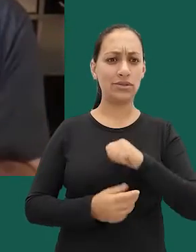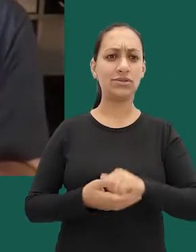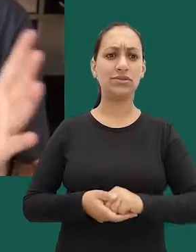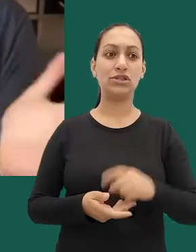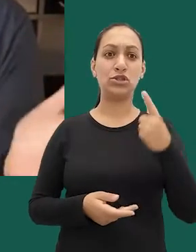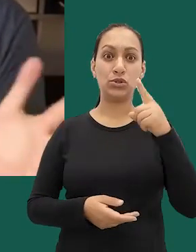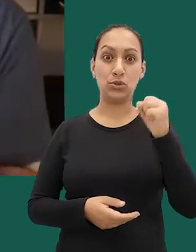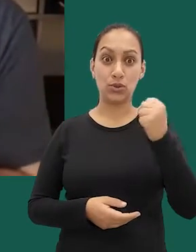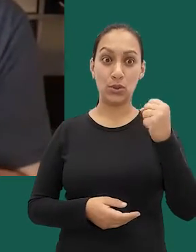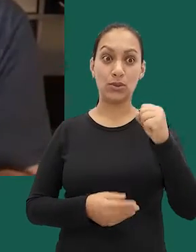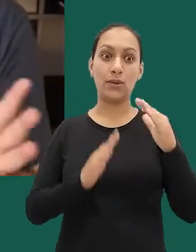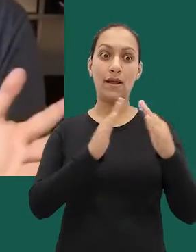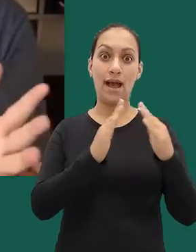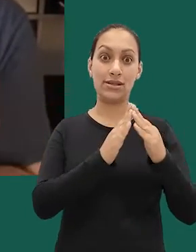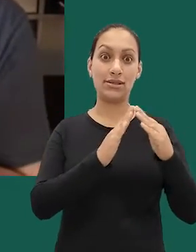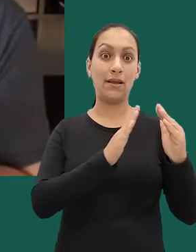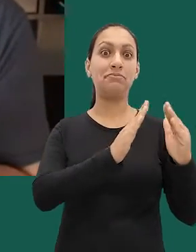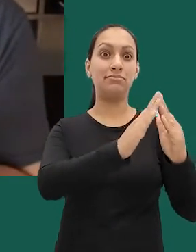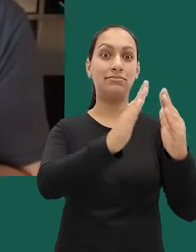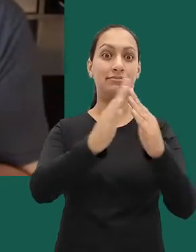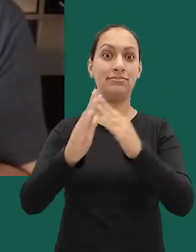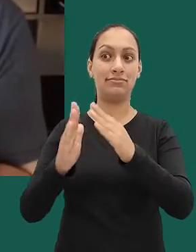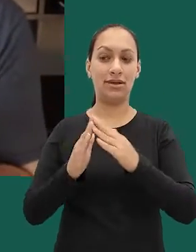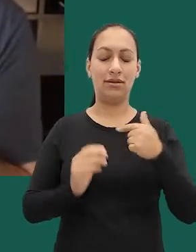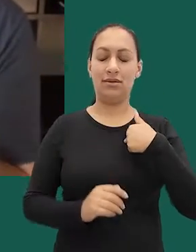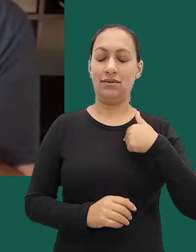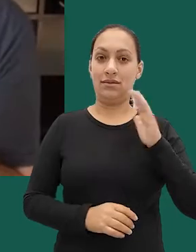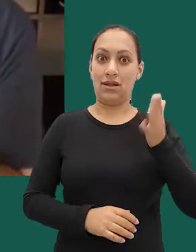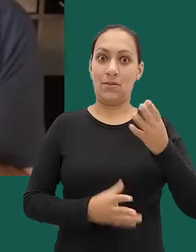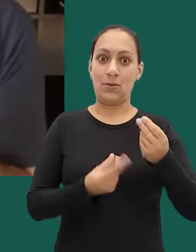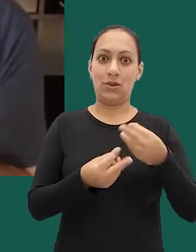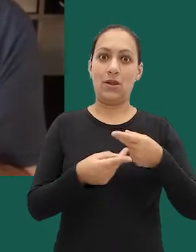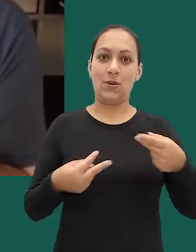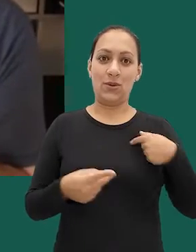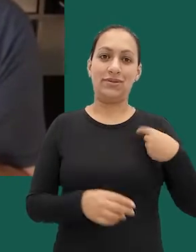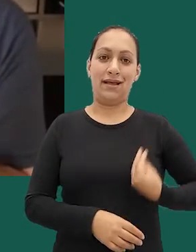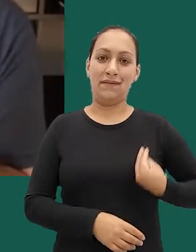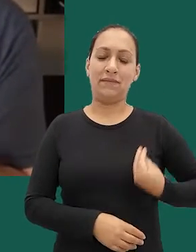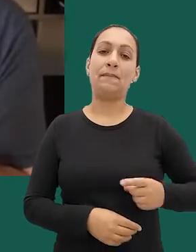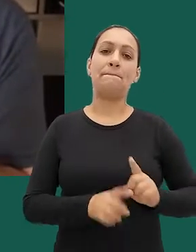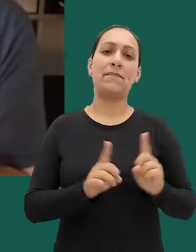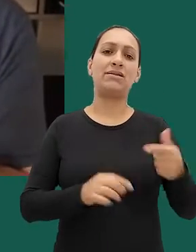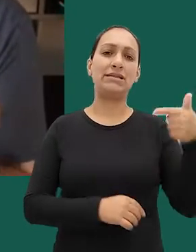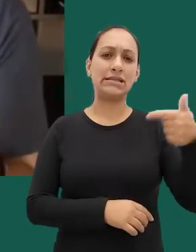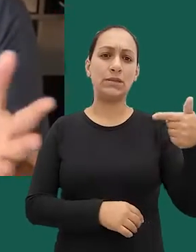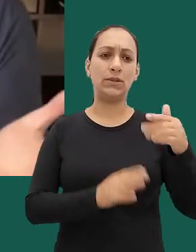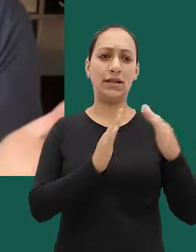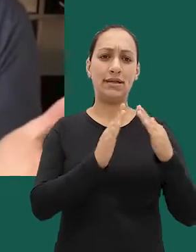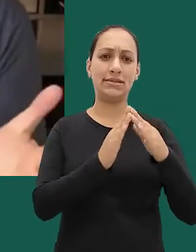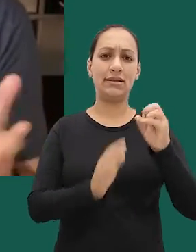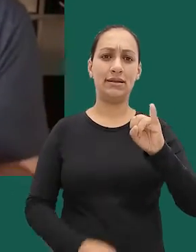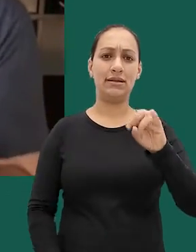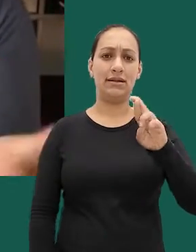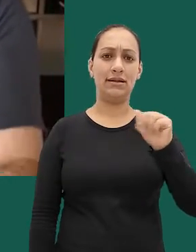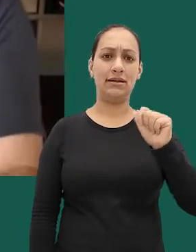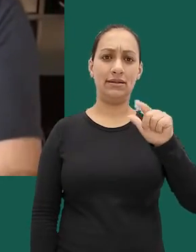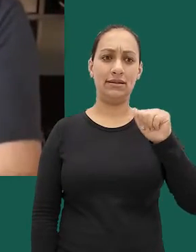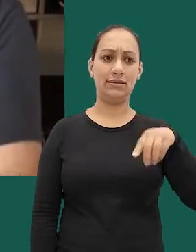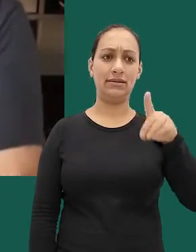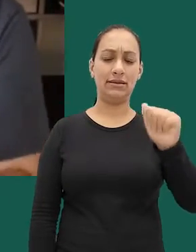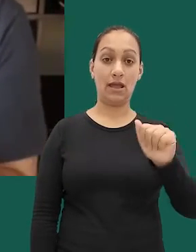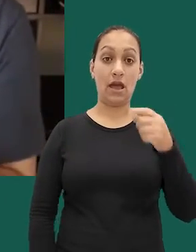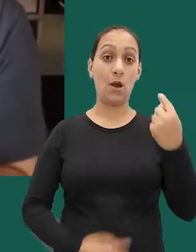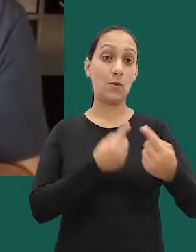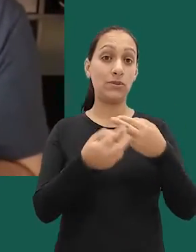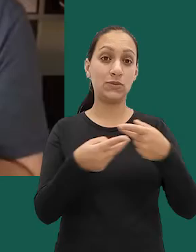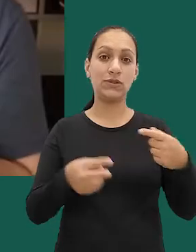em 18 casas no total. Já tive muita coisa na vida. E na segunda casa na Irlanda, perrengues que a gente não conta, mas eu vou